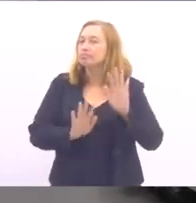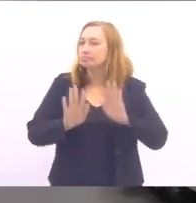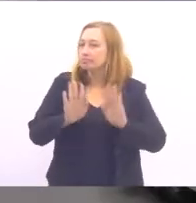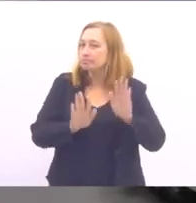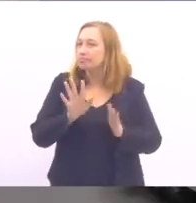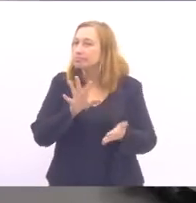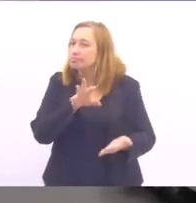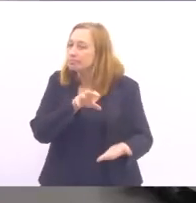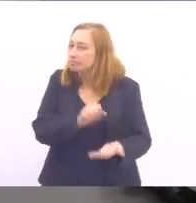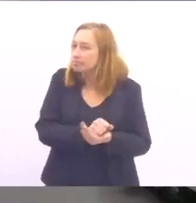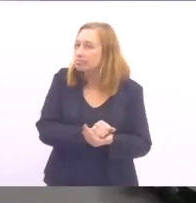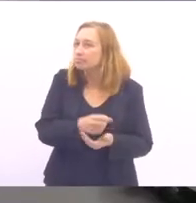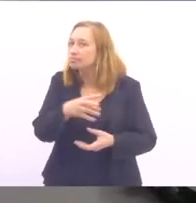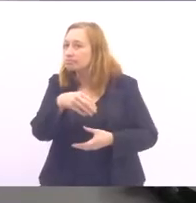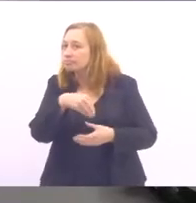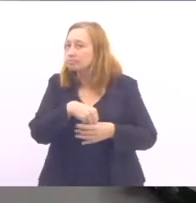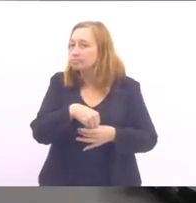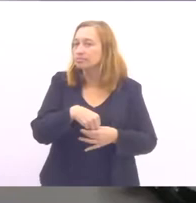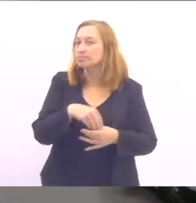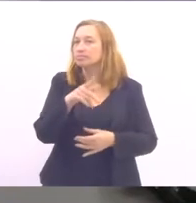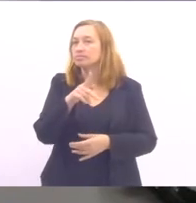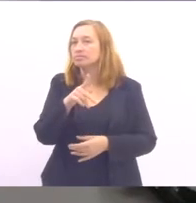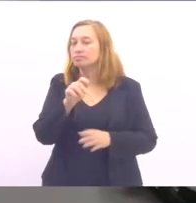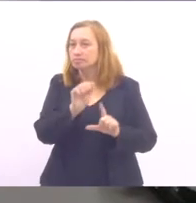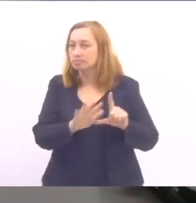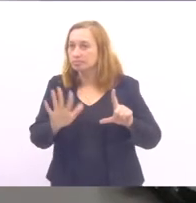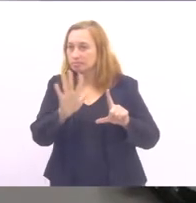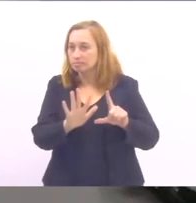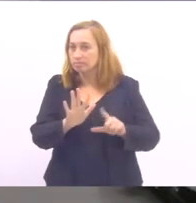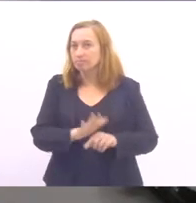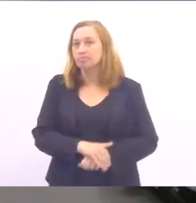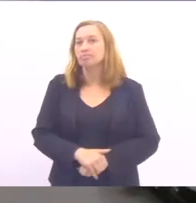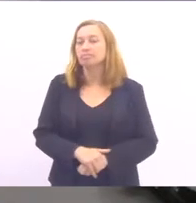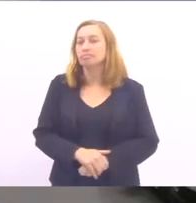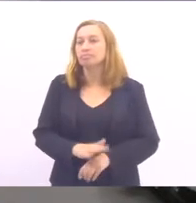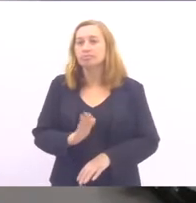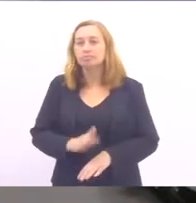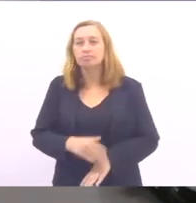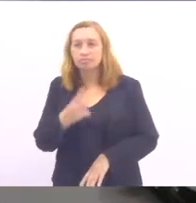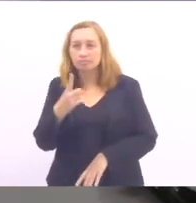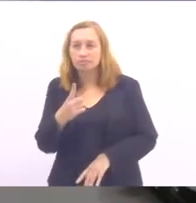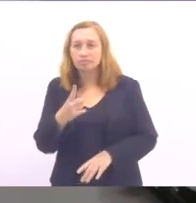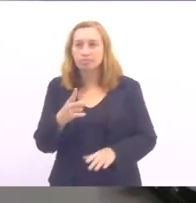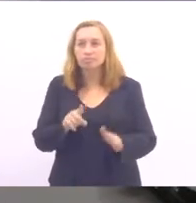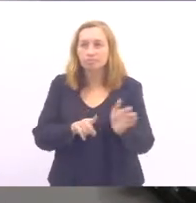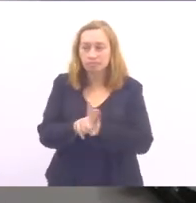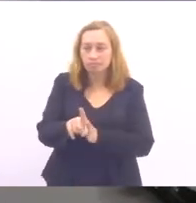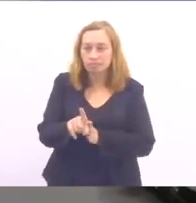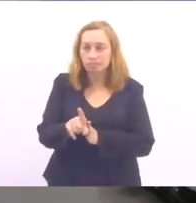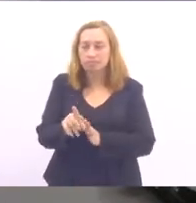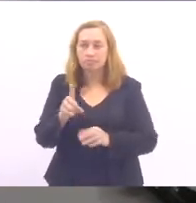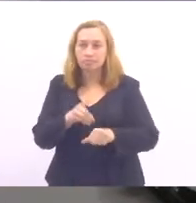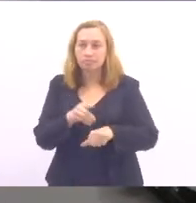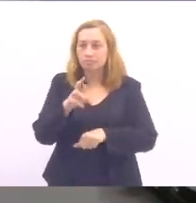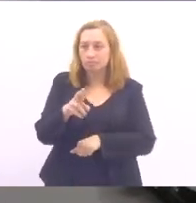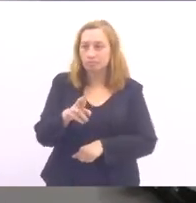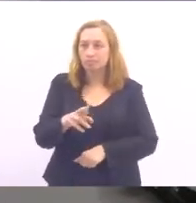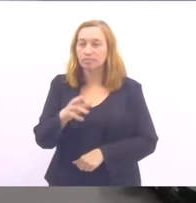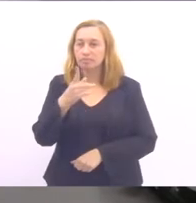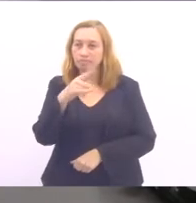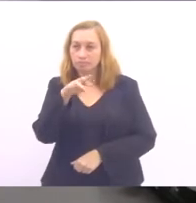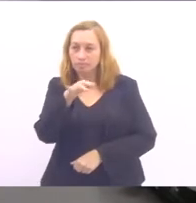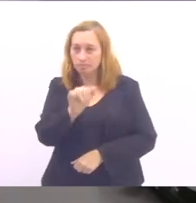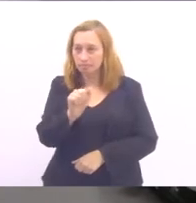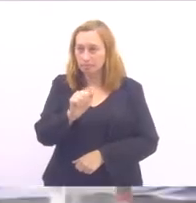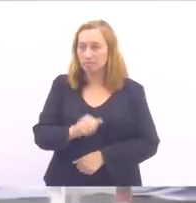se cadastrar dentro desse portal. Já agora, deixa eu fazer mais uma intervenção, só vou passar para a doutora Patrícia